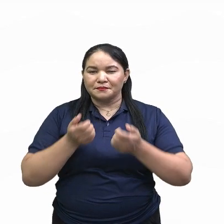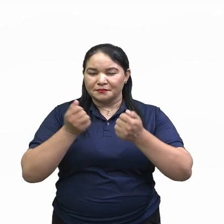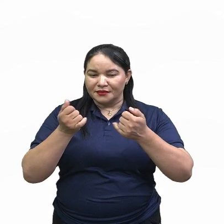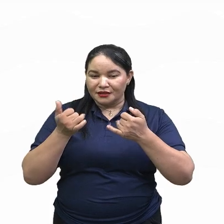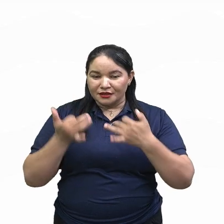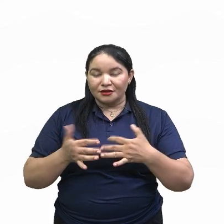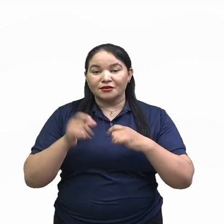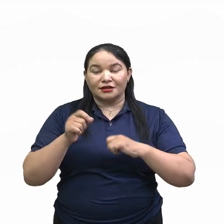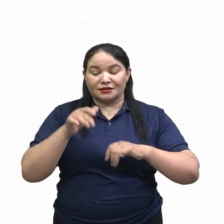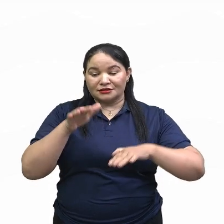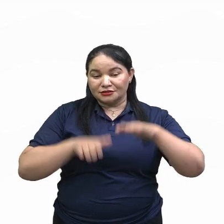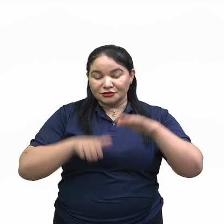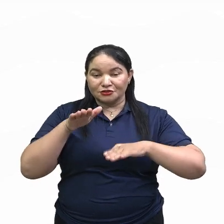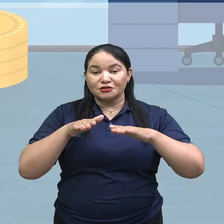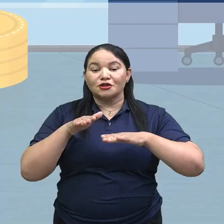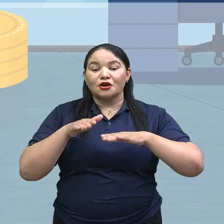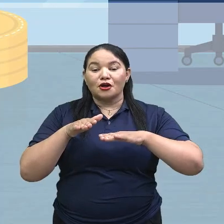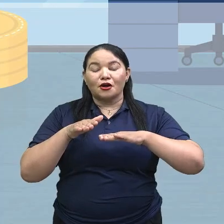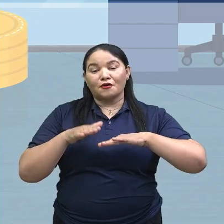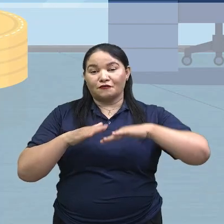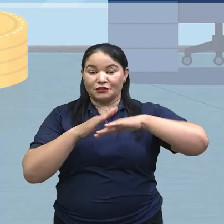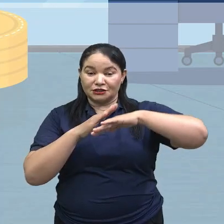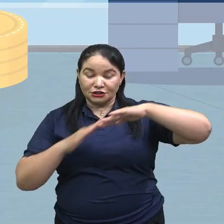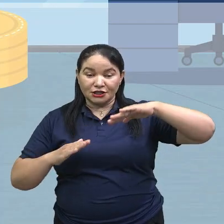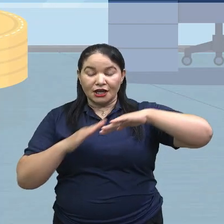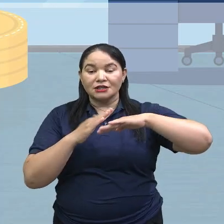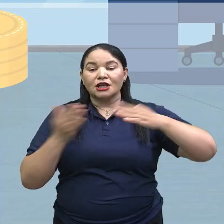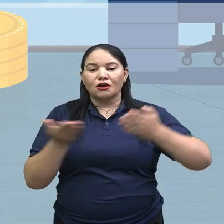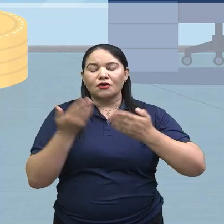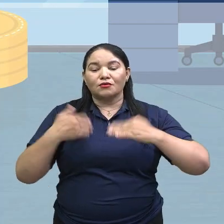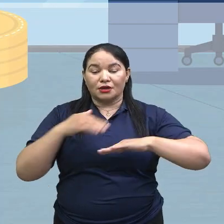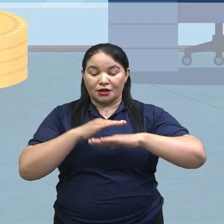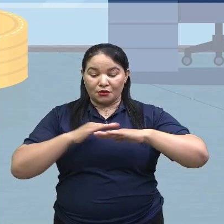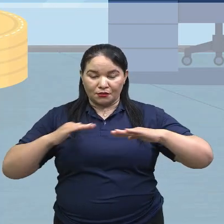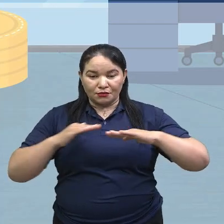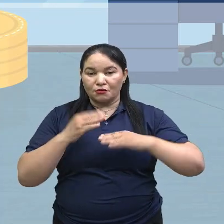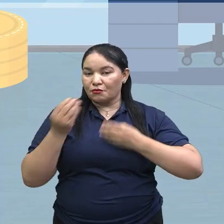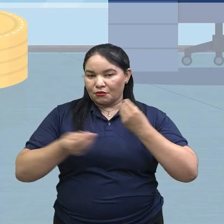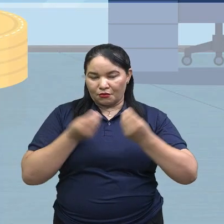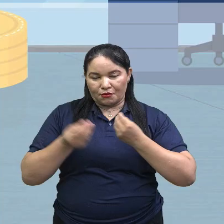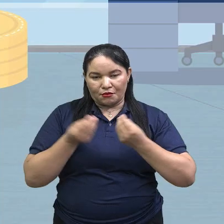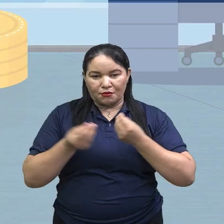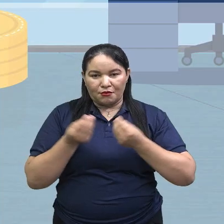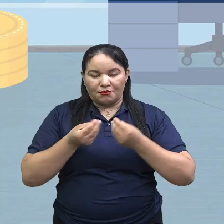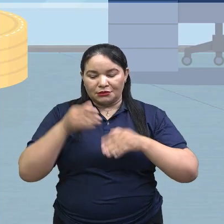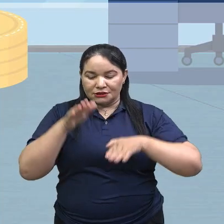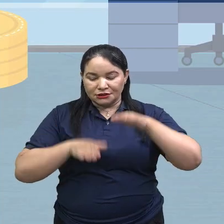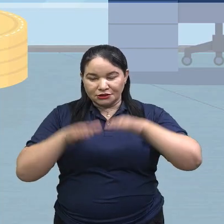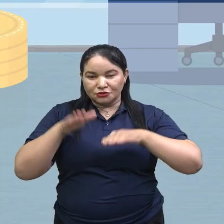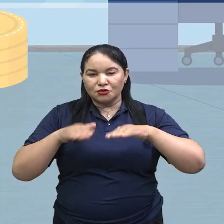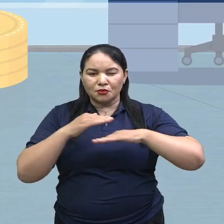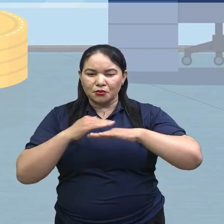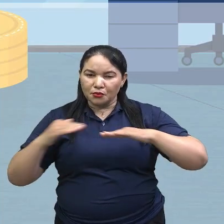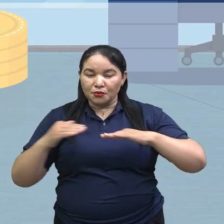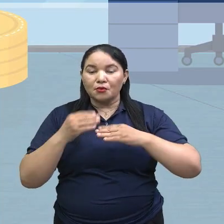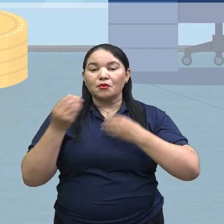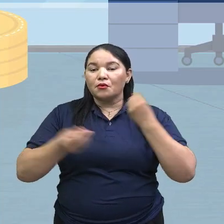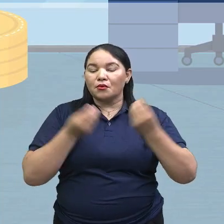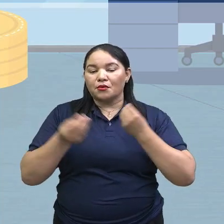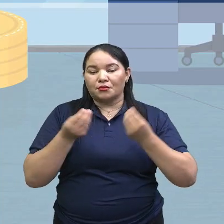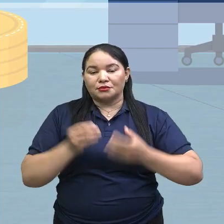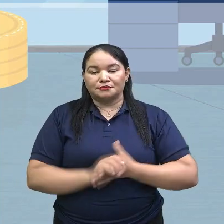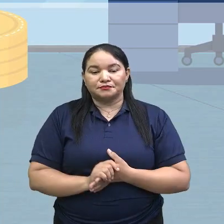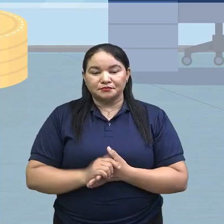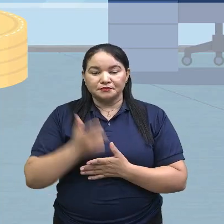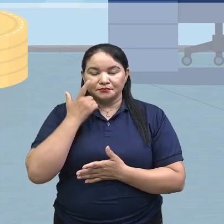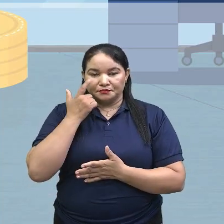das desigualdades verticais, como elas se dão, e agora nós vamos ver como se dão as desigualdades horizontais, não é isso? Vamos lá,